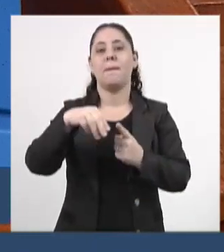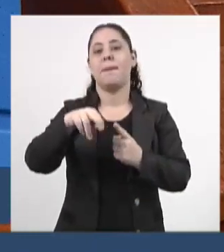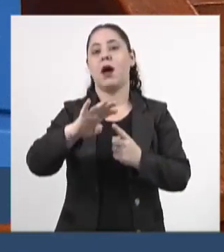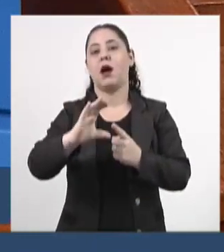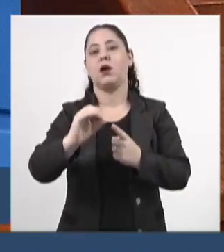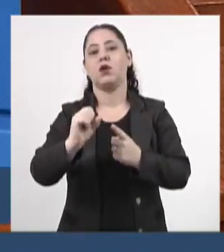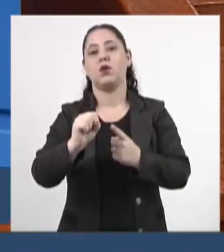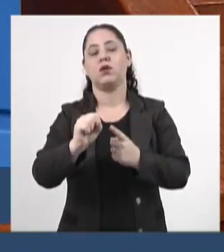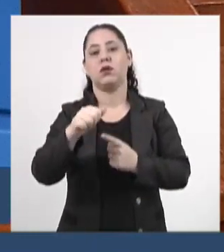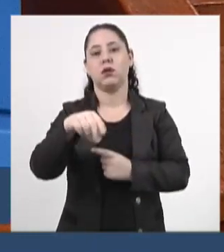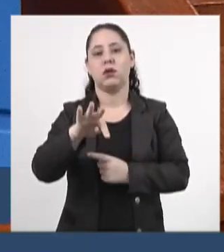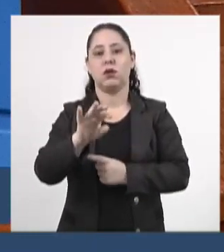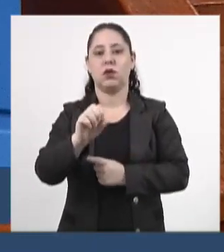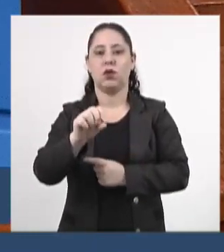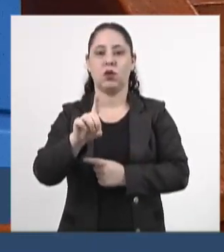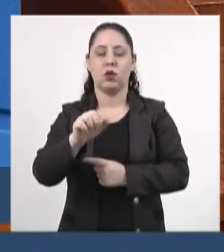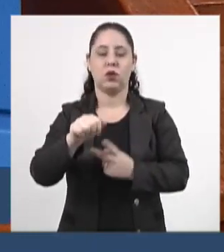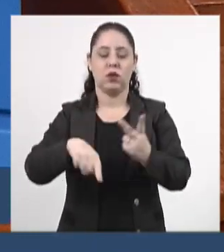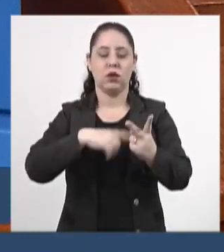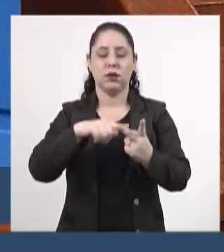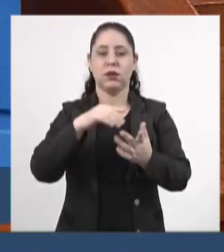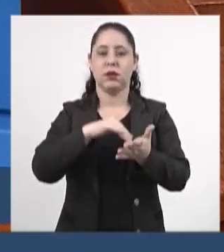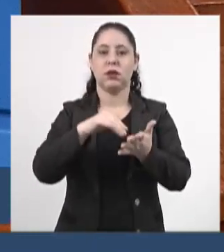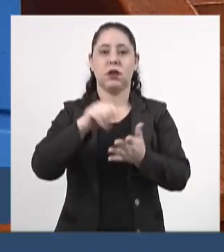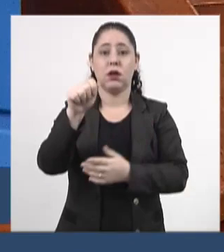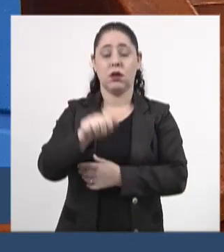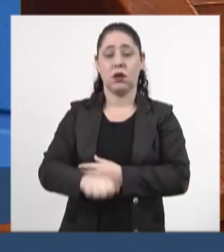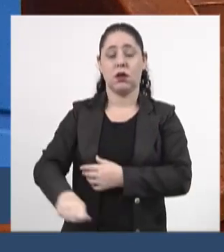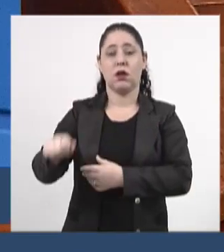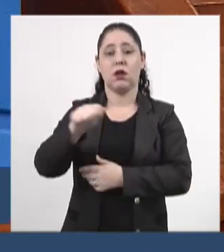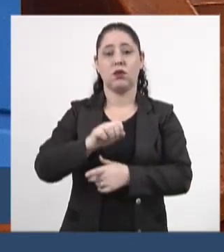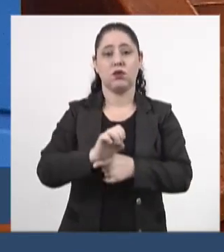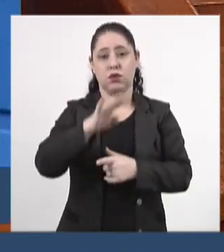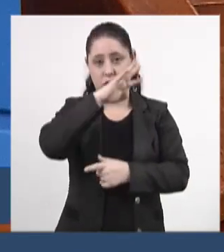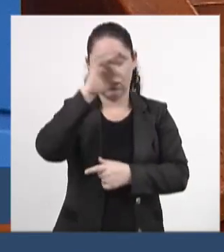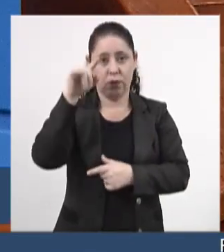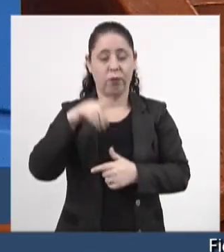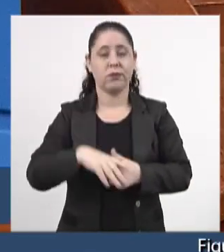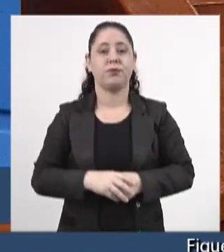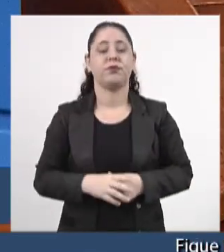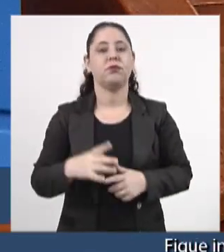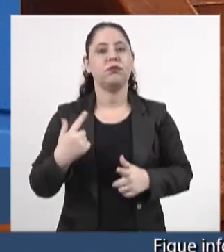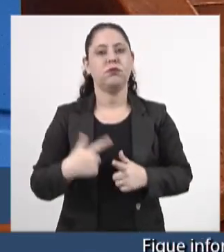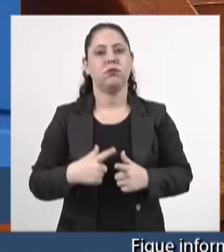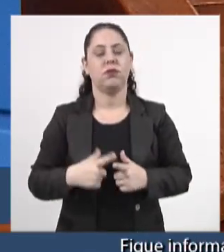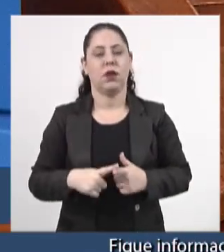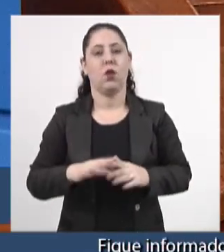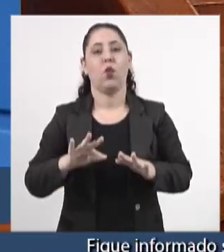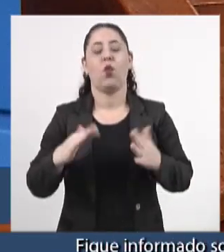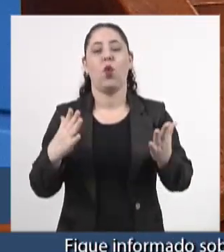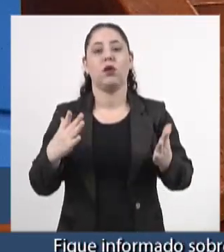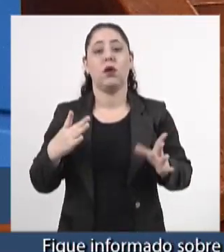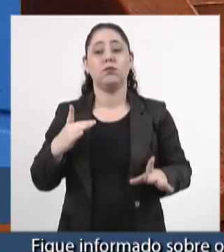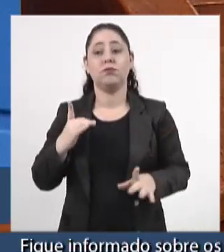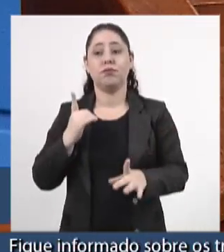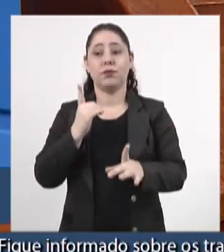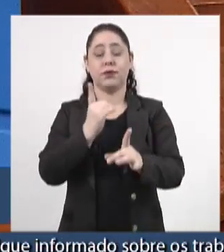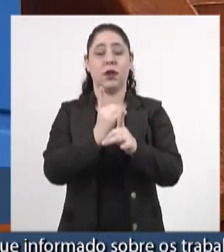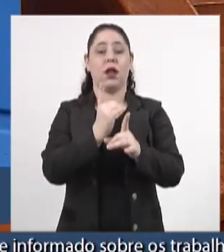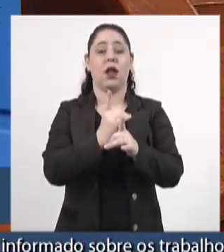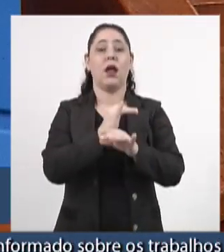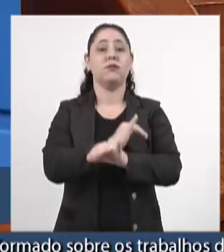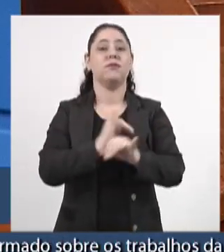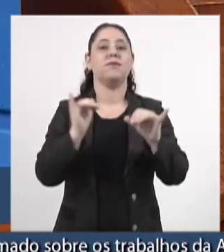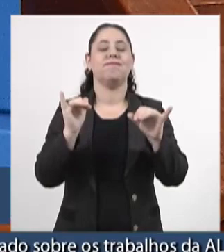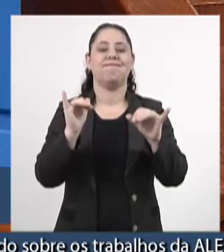Delfino, e também a Secretaria de Assistência Social de Mato Grosso do Sul, porque logo que o caso veio à tona, o governo do